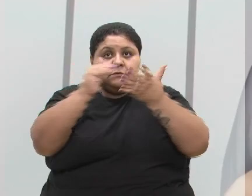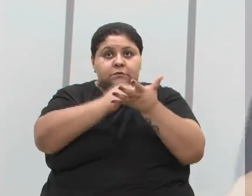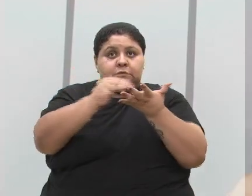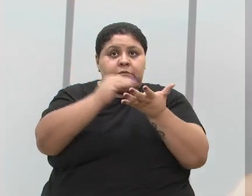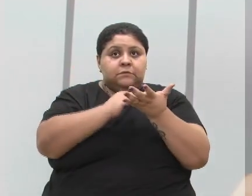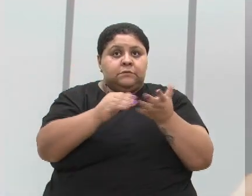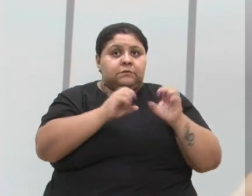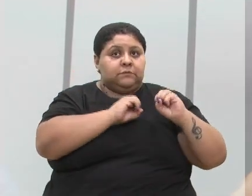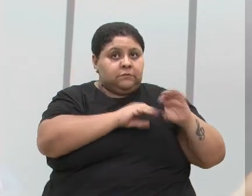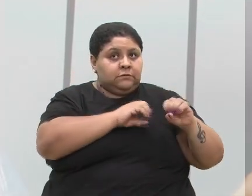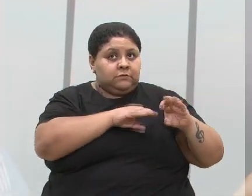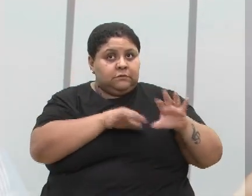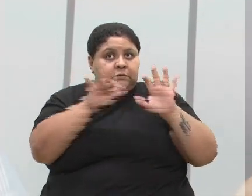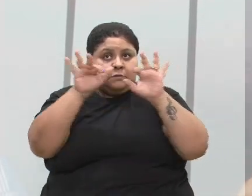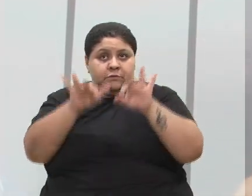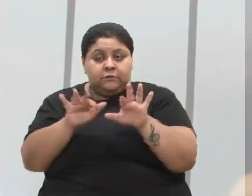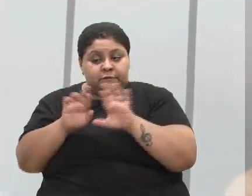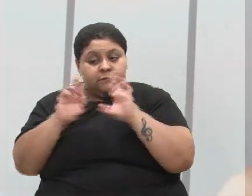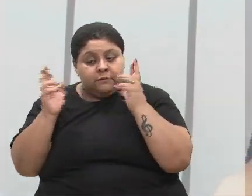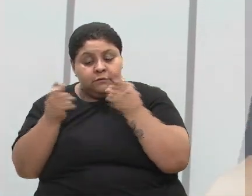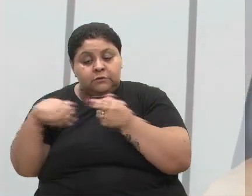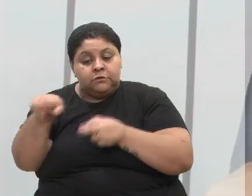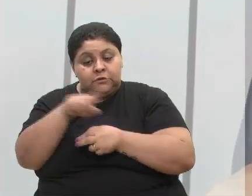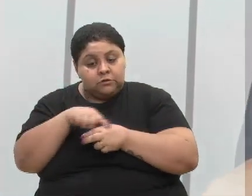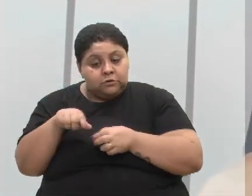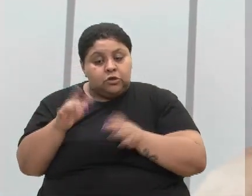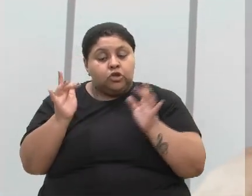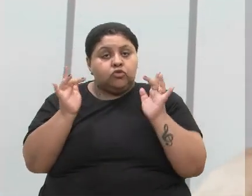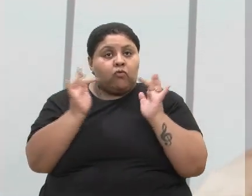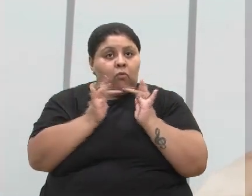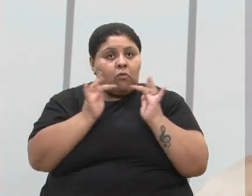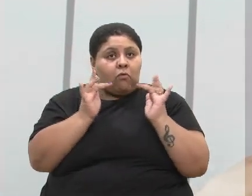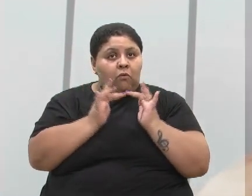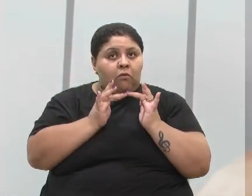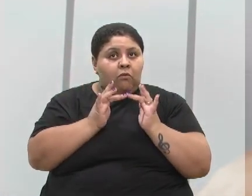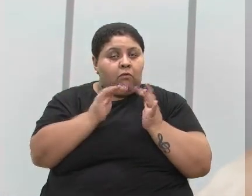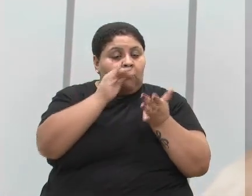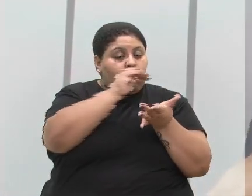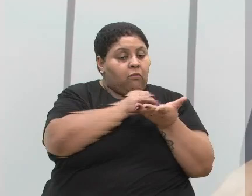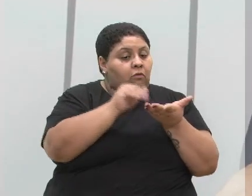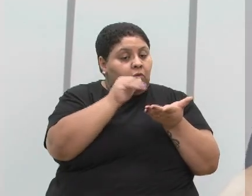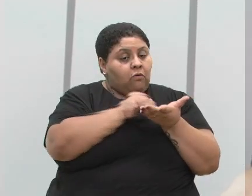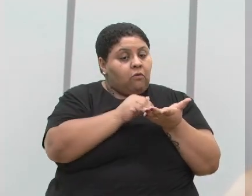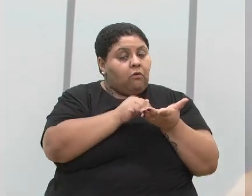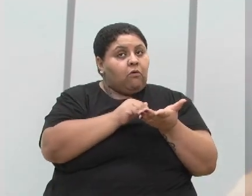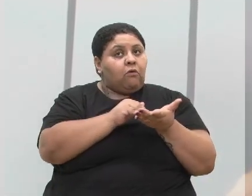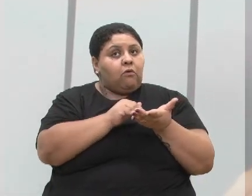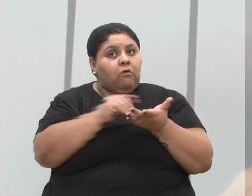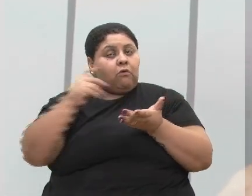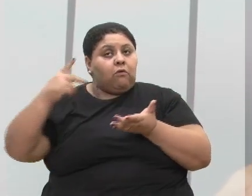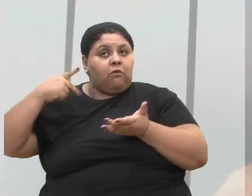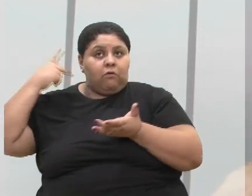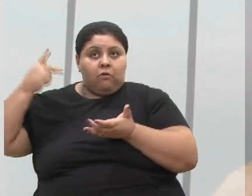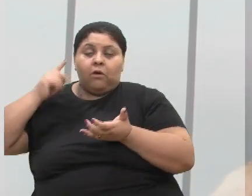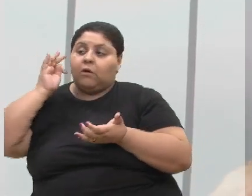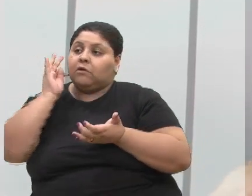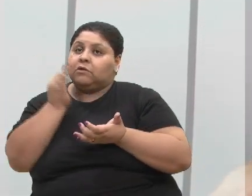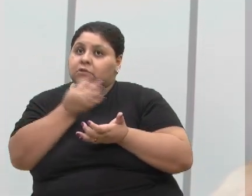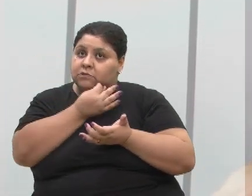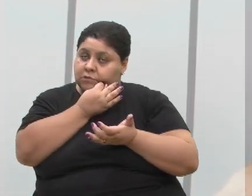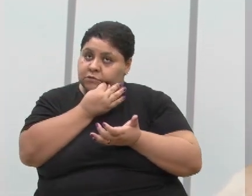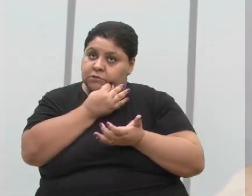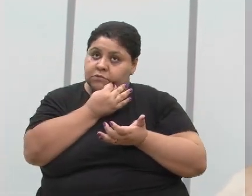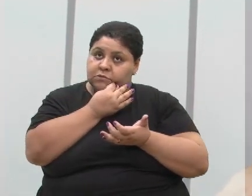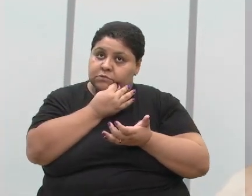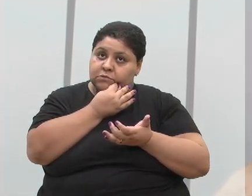Educação esteve aqui no final da sessão e nós já combinamos, tanto com a secretária como com a vereadora Tatiane Frisso, que é